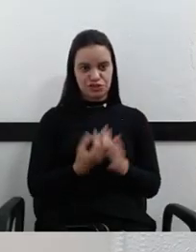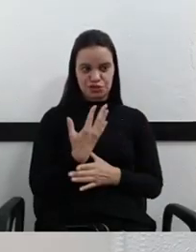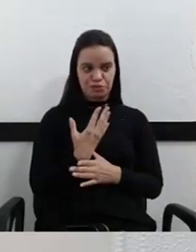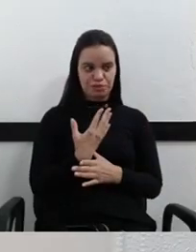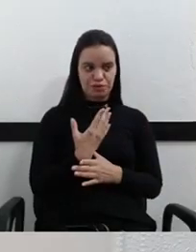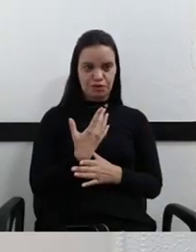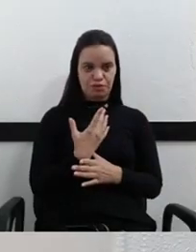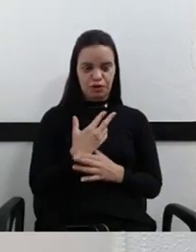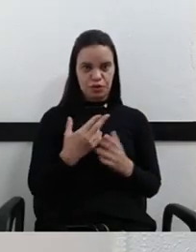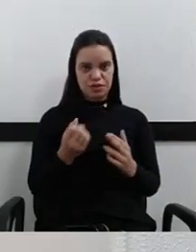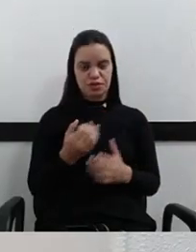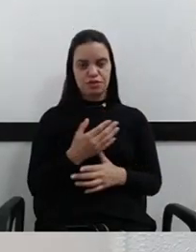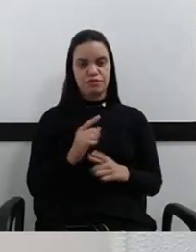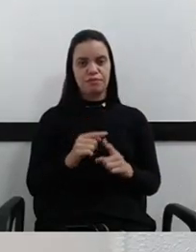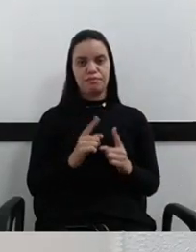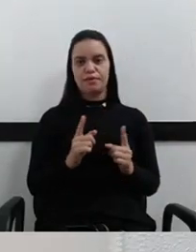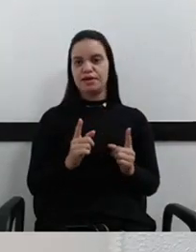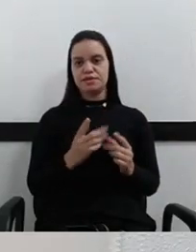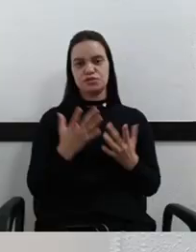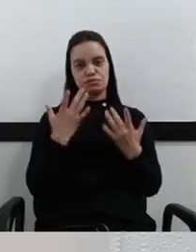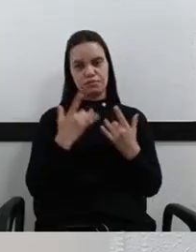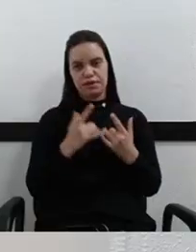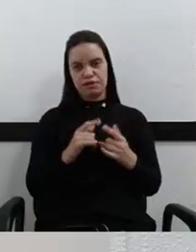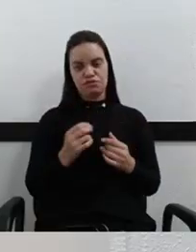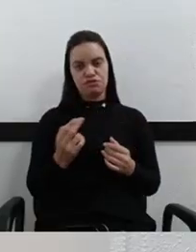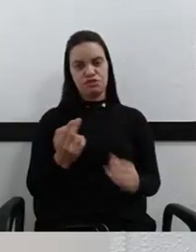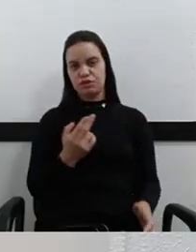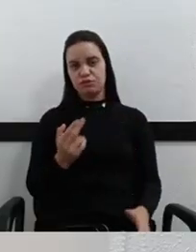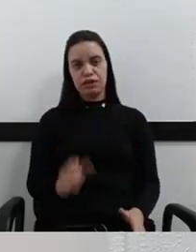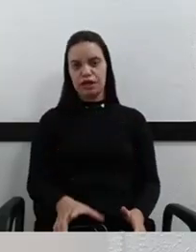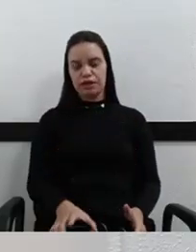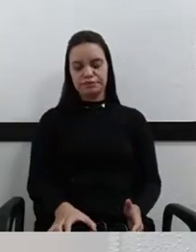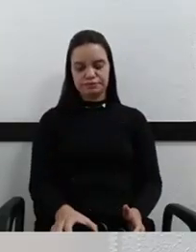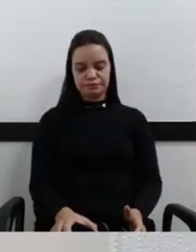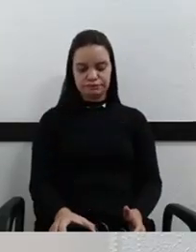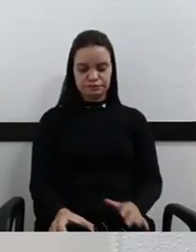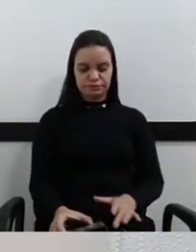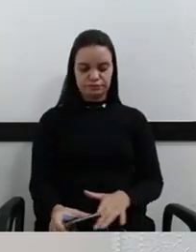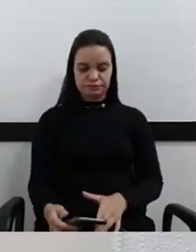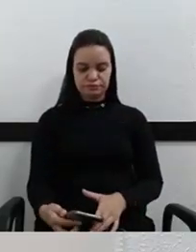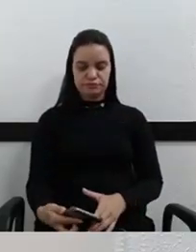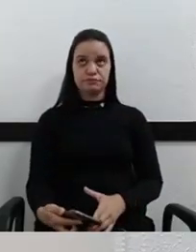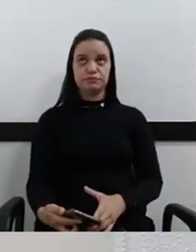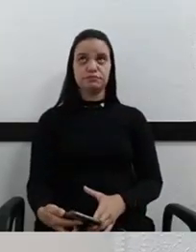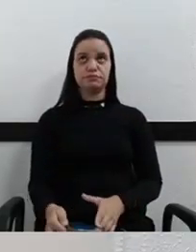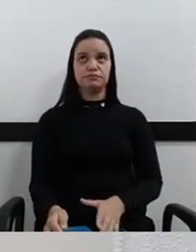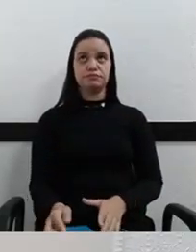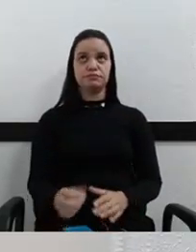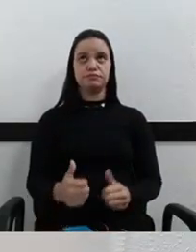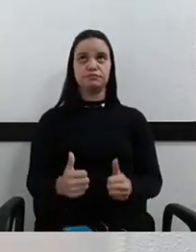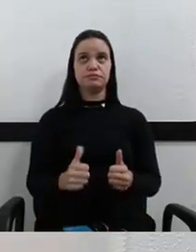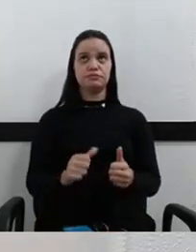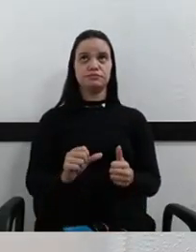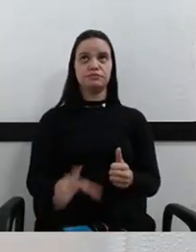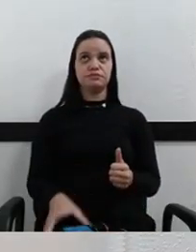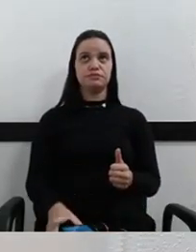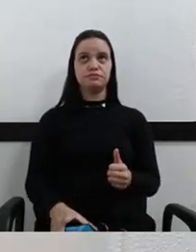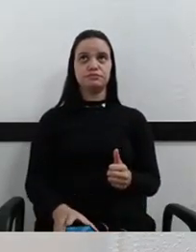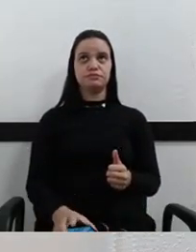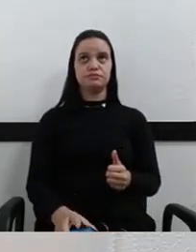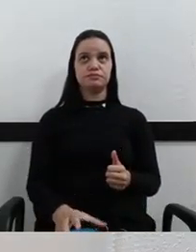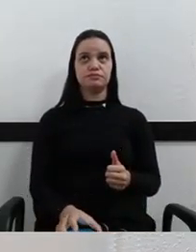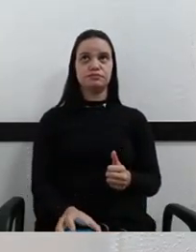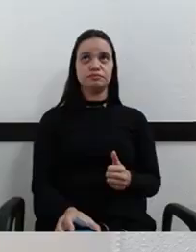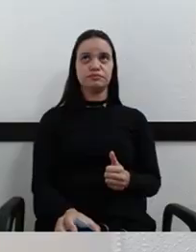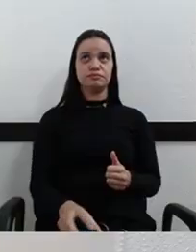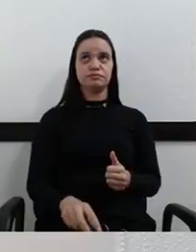na defensoria. Mas não é o cenário, eu acho que a gente tem que pensar bem no que a gente fala, né? Porque pode gerar essa impressão das pessoas. Então quer dizer